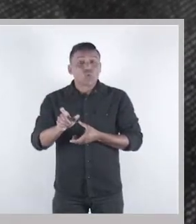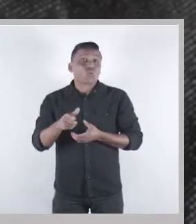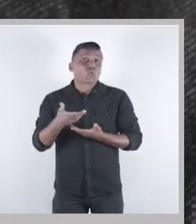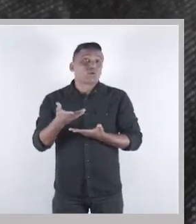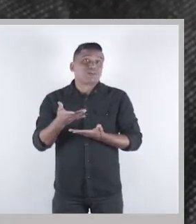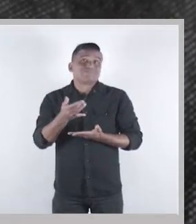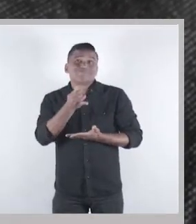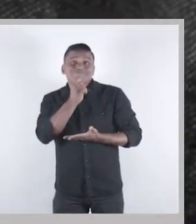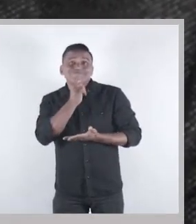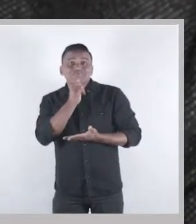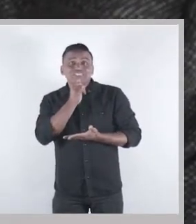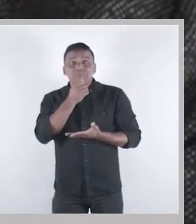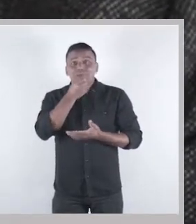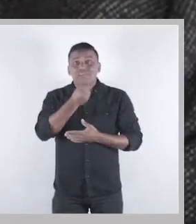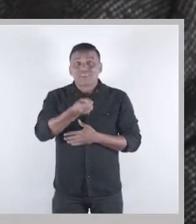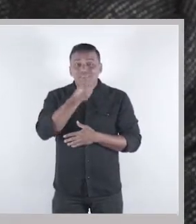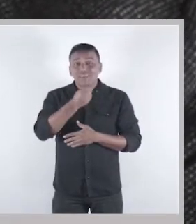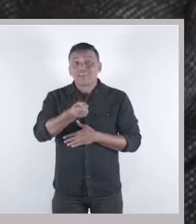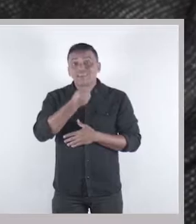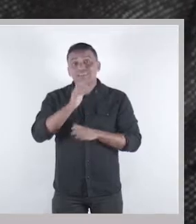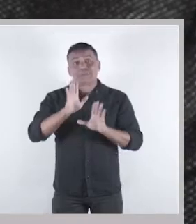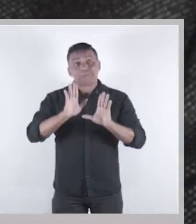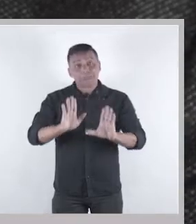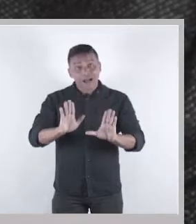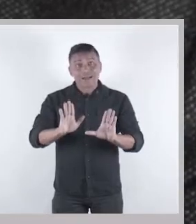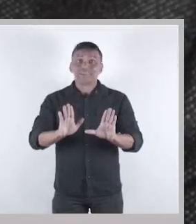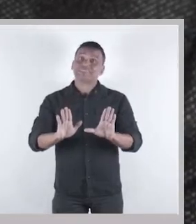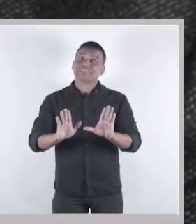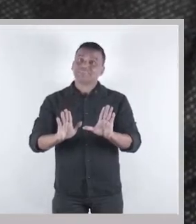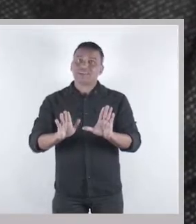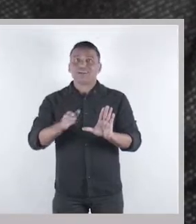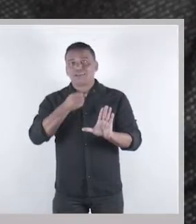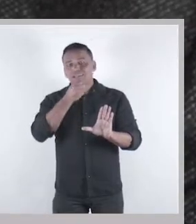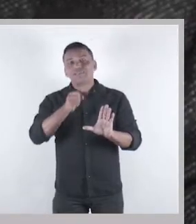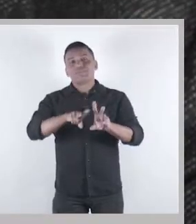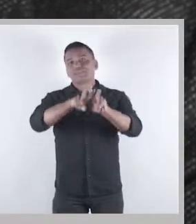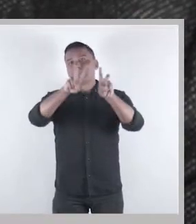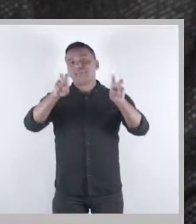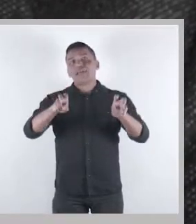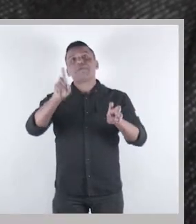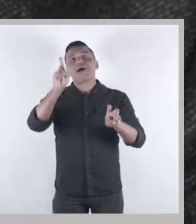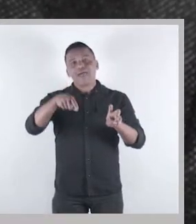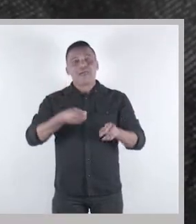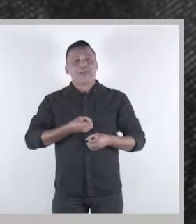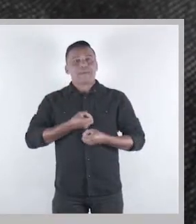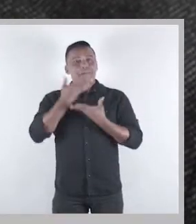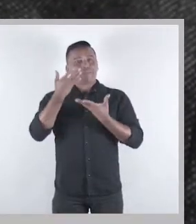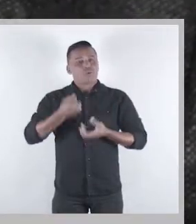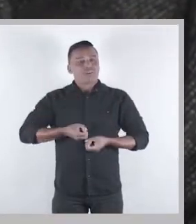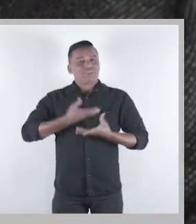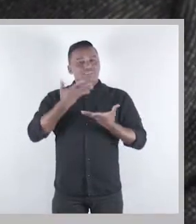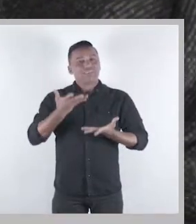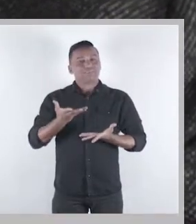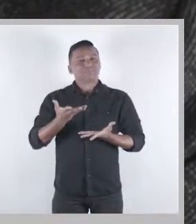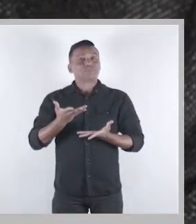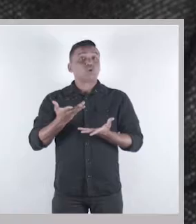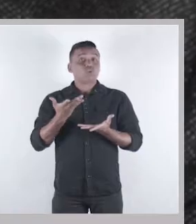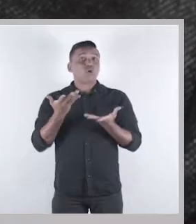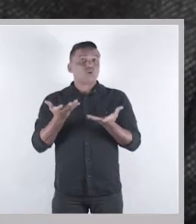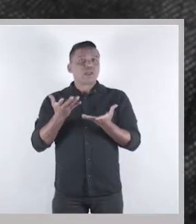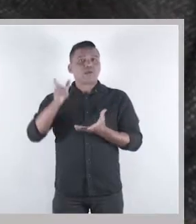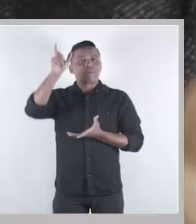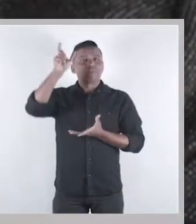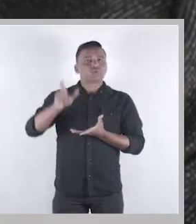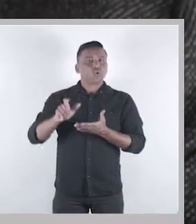entrevistas em que o tema era era poesia Então eu queria que fosse um tradutor que também fosse poeta né não uma pessoa